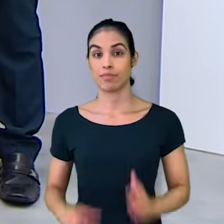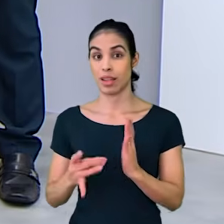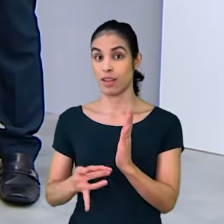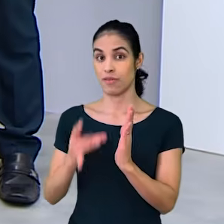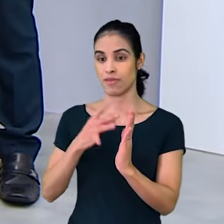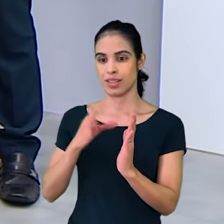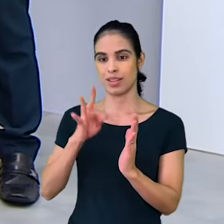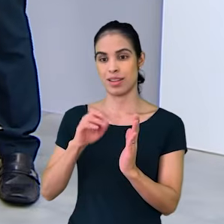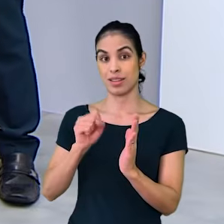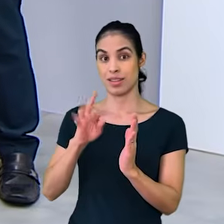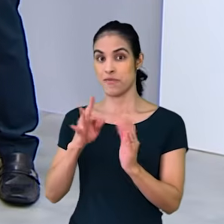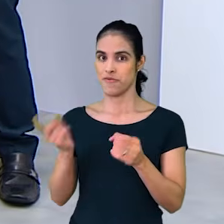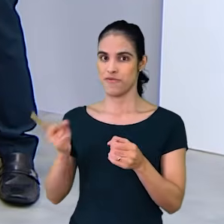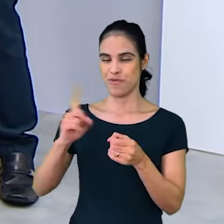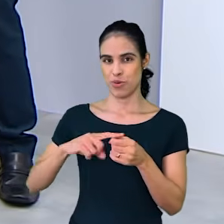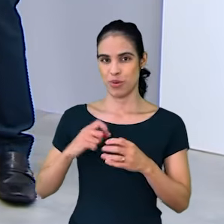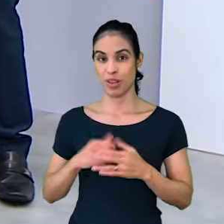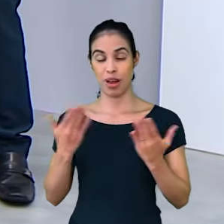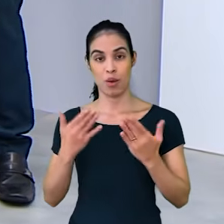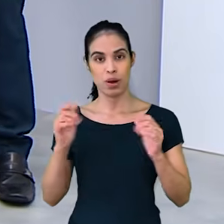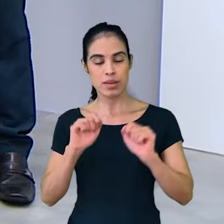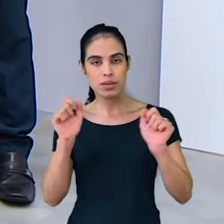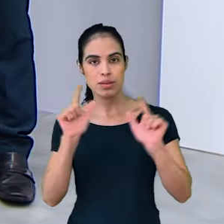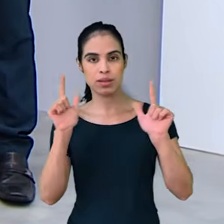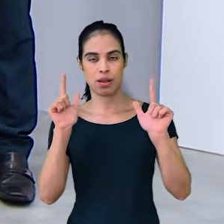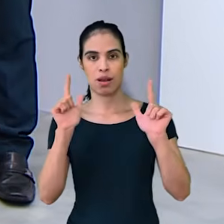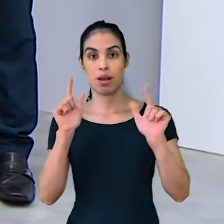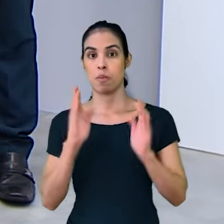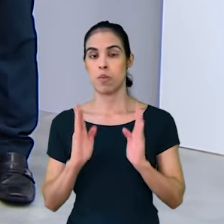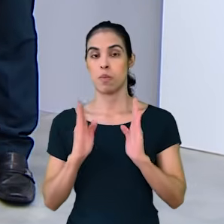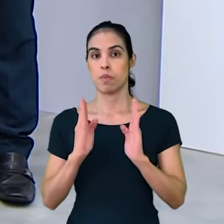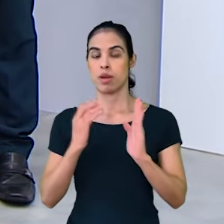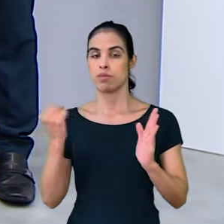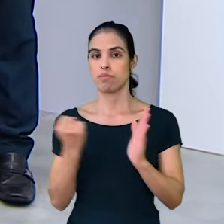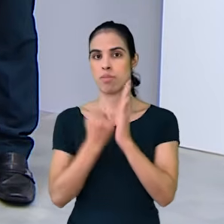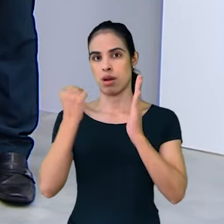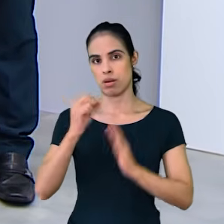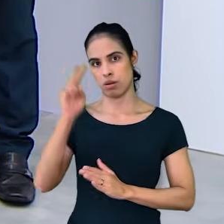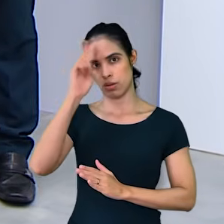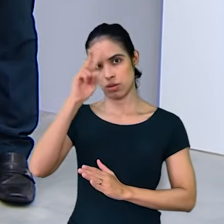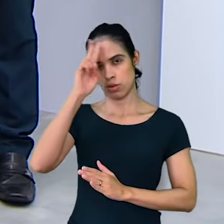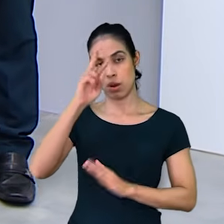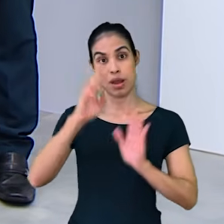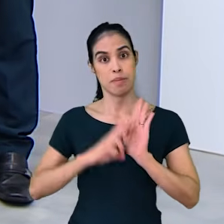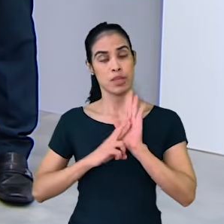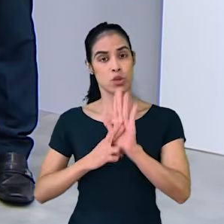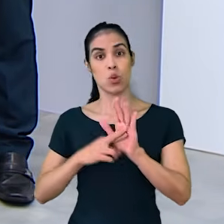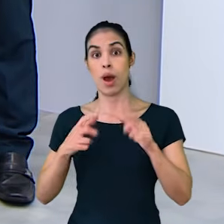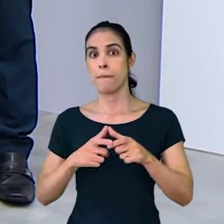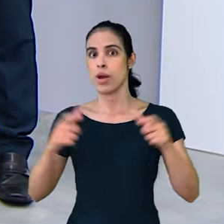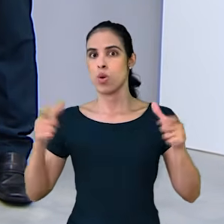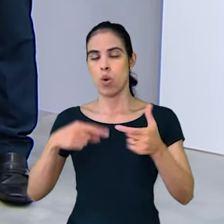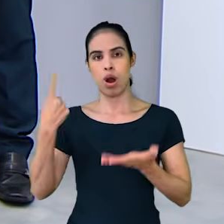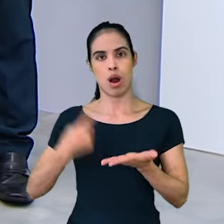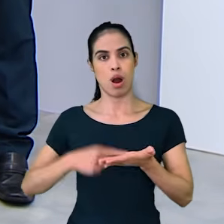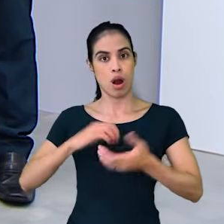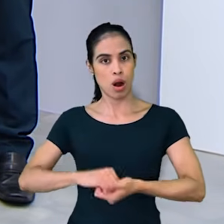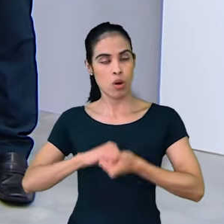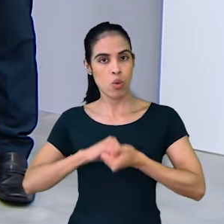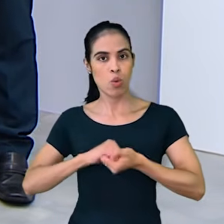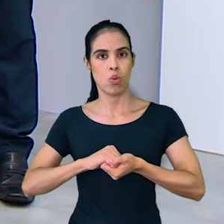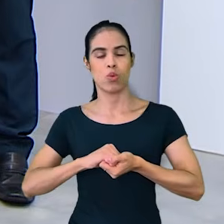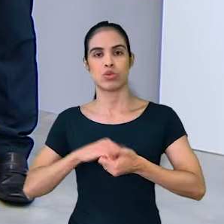O Revista TST está de volta e a gente destaca agora um caso histórico que representou a maior conciliação